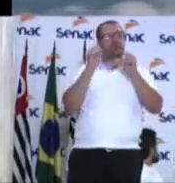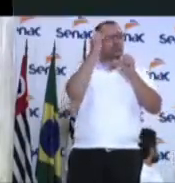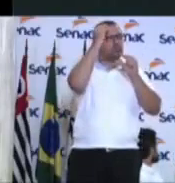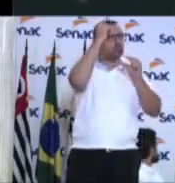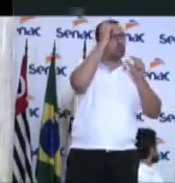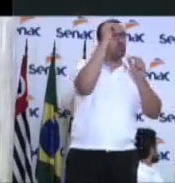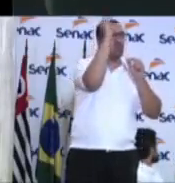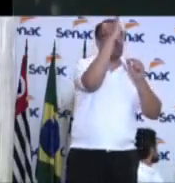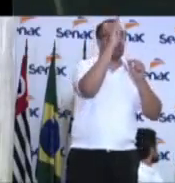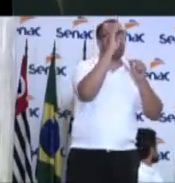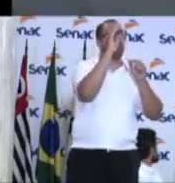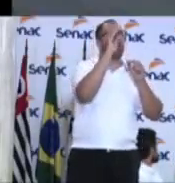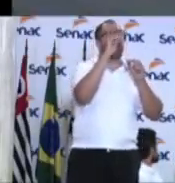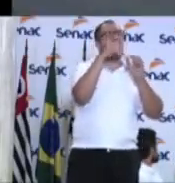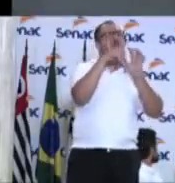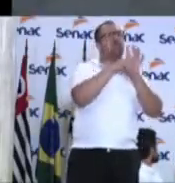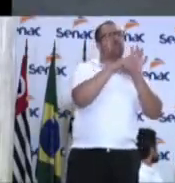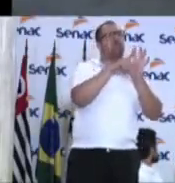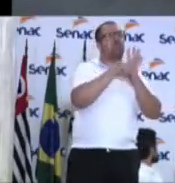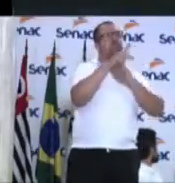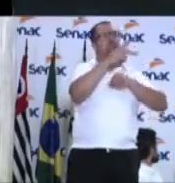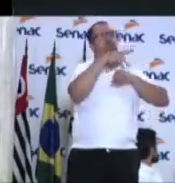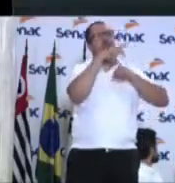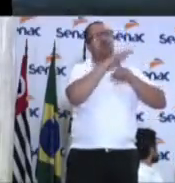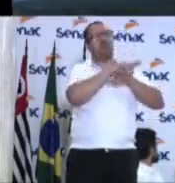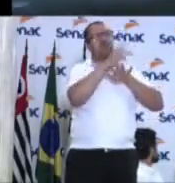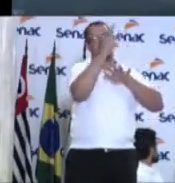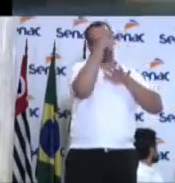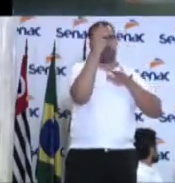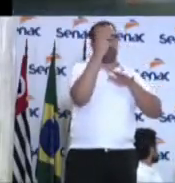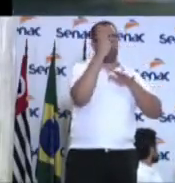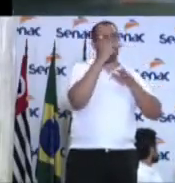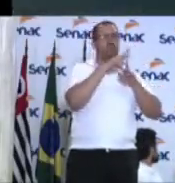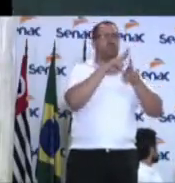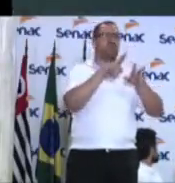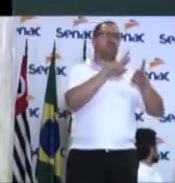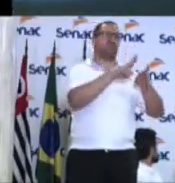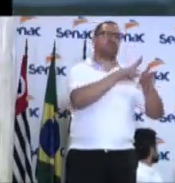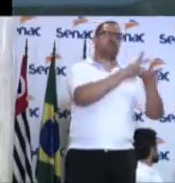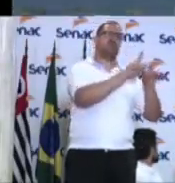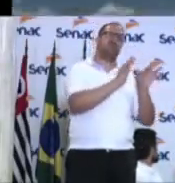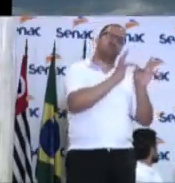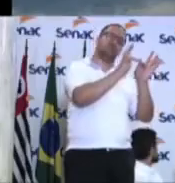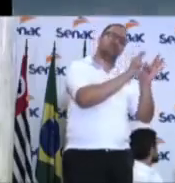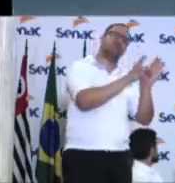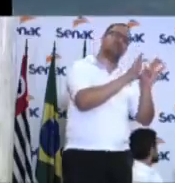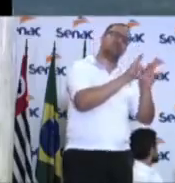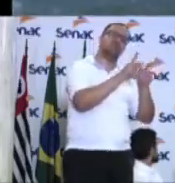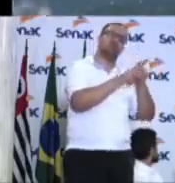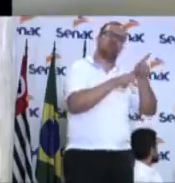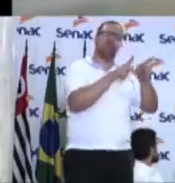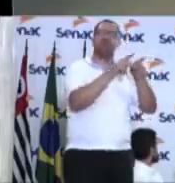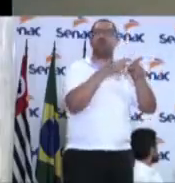do seu país, como as pessoas são tão diferentes, mas que no final de tudo é todo mundo brasileiro.